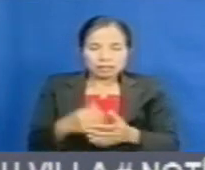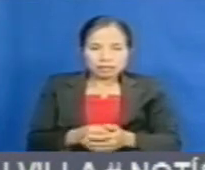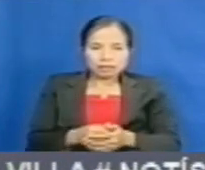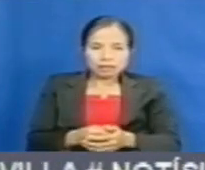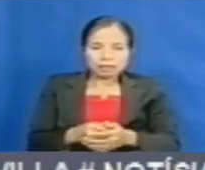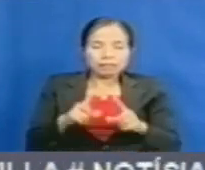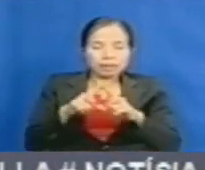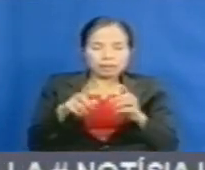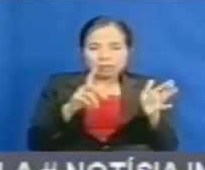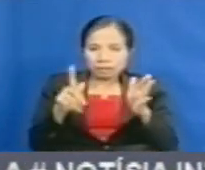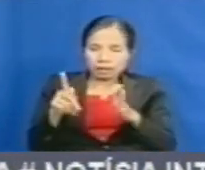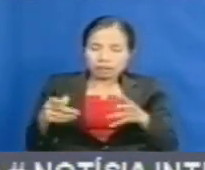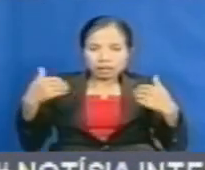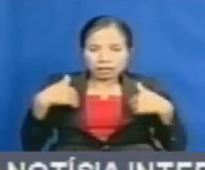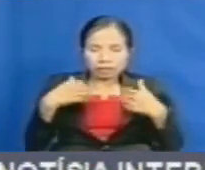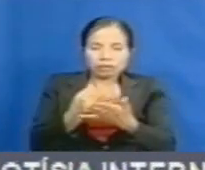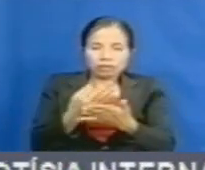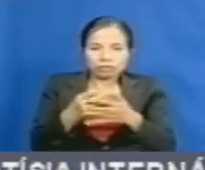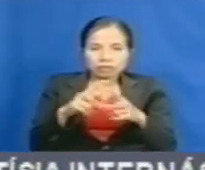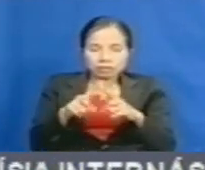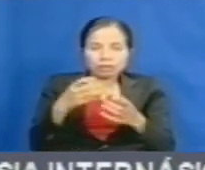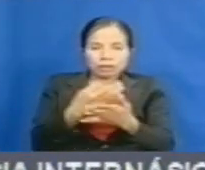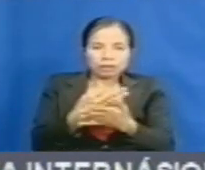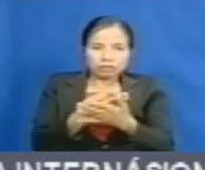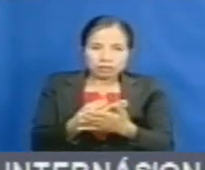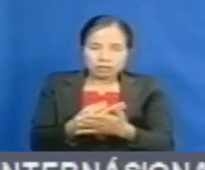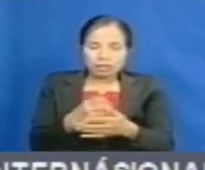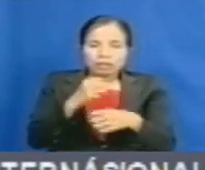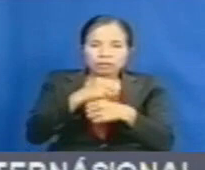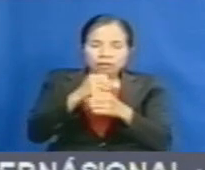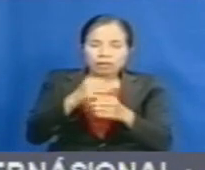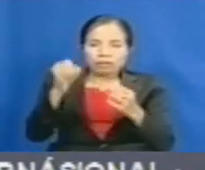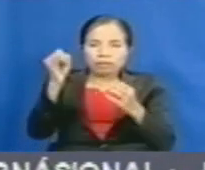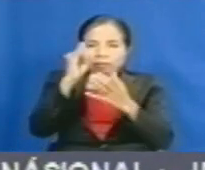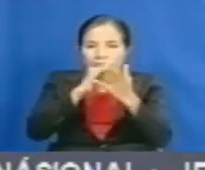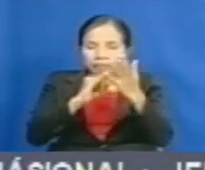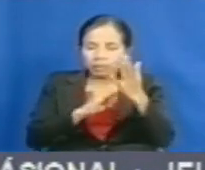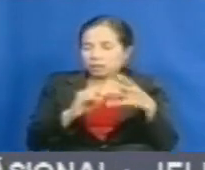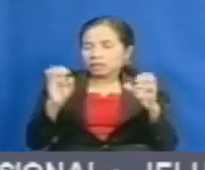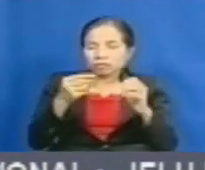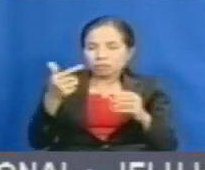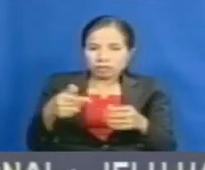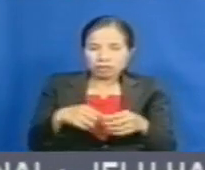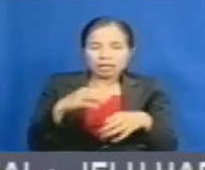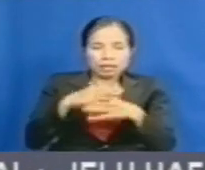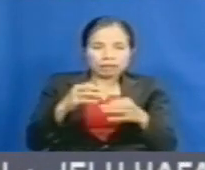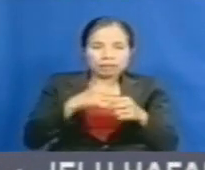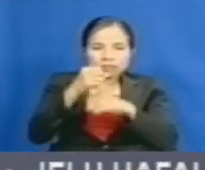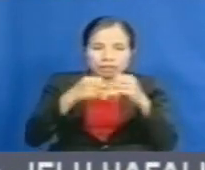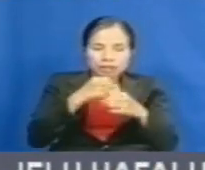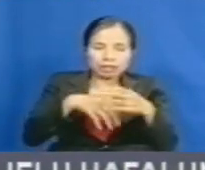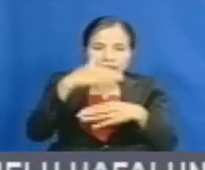plano e foi no lance e no orçamento, mas ver como orçamento atual bio que lato anto a dia falta ba etina oin orçamento não está